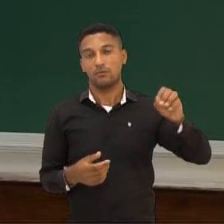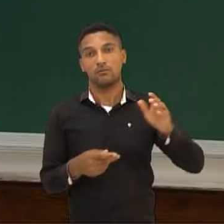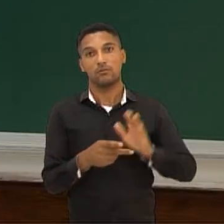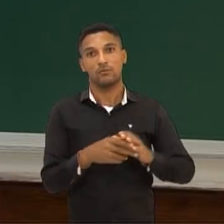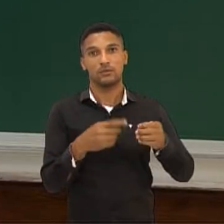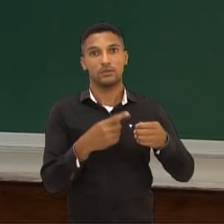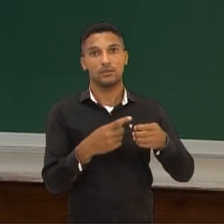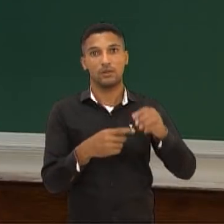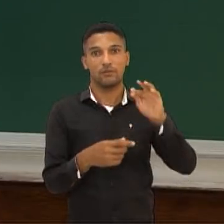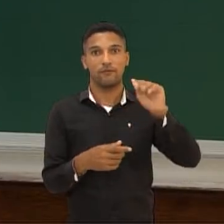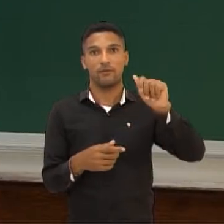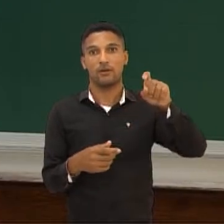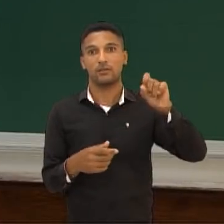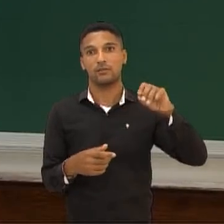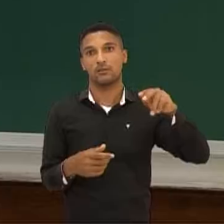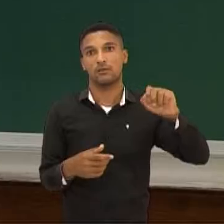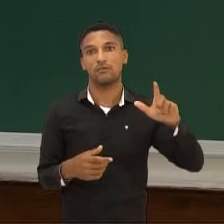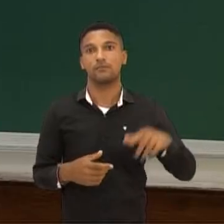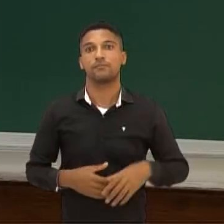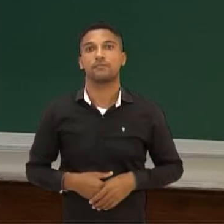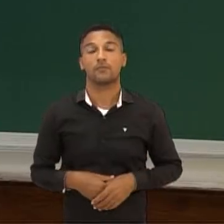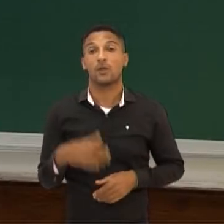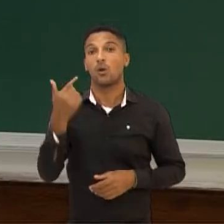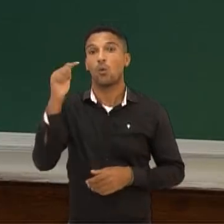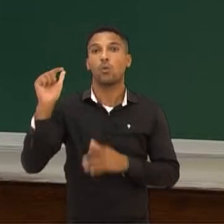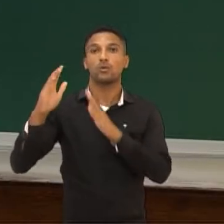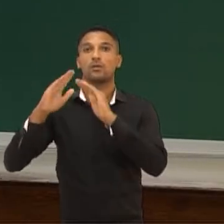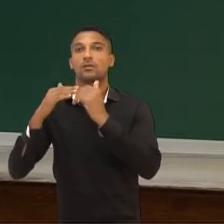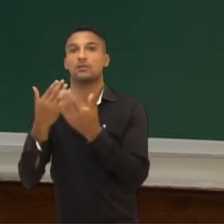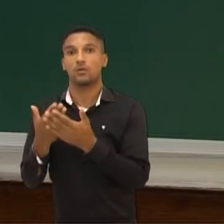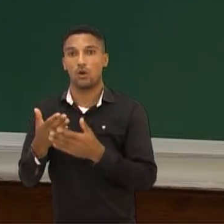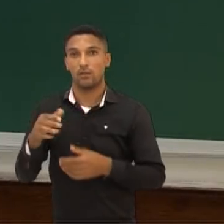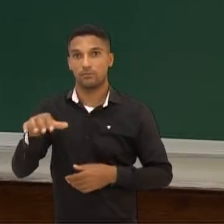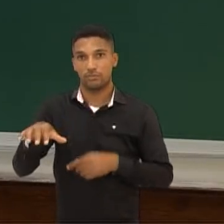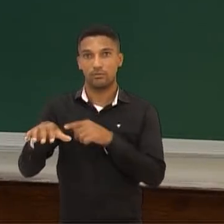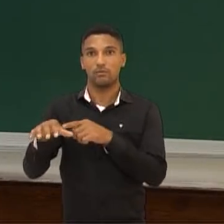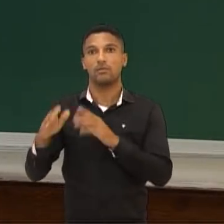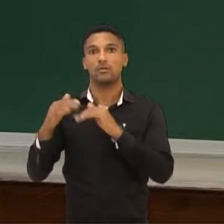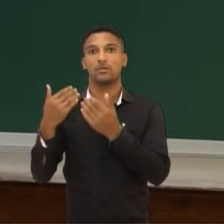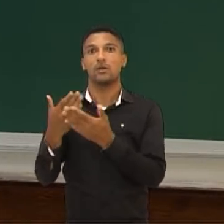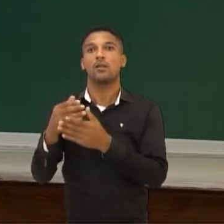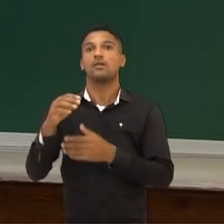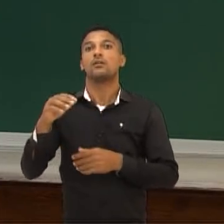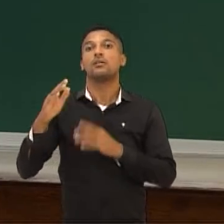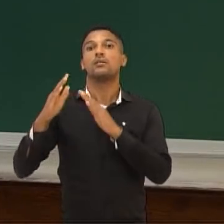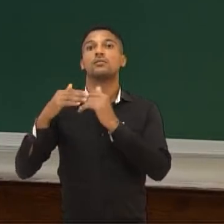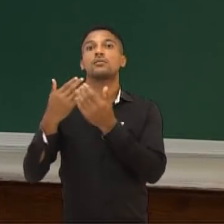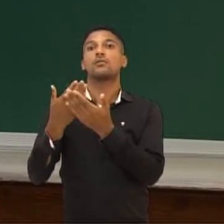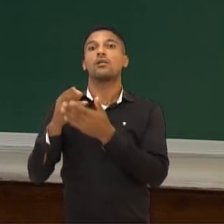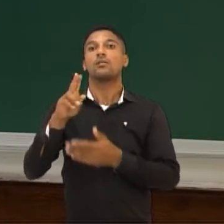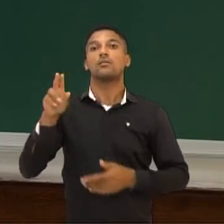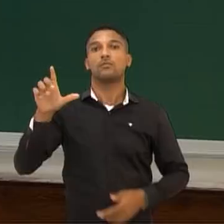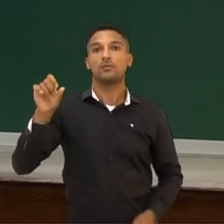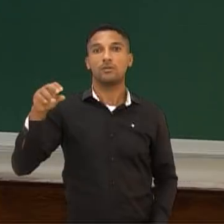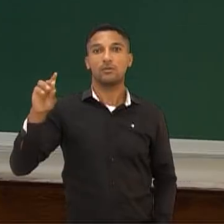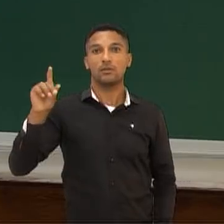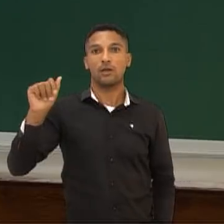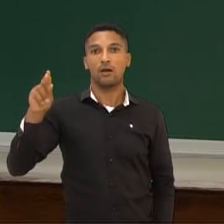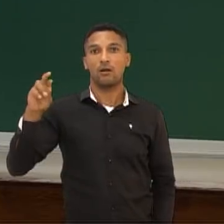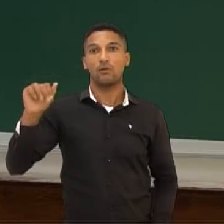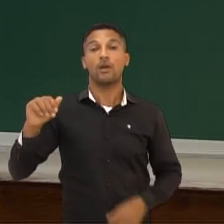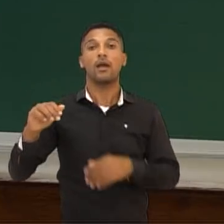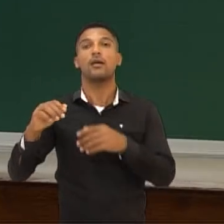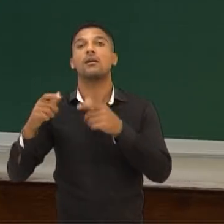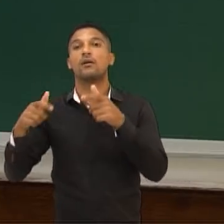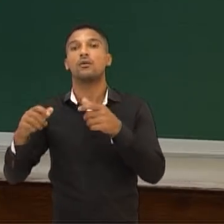vai um beijo especial hoje da prof. Rutineia é o Colégio Lindaura, de São José dos Pinhais, tá? Então, outro beijo enorme